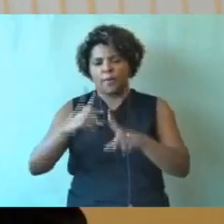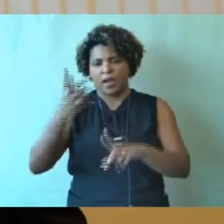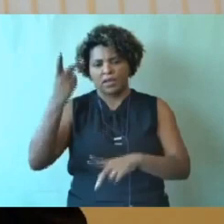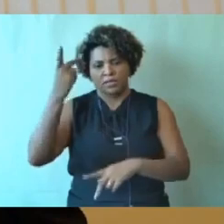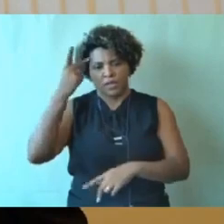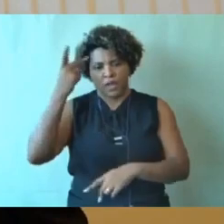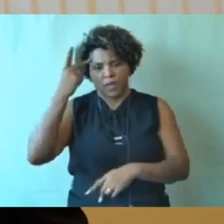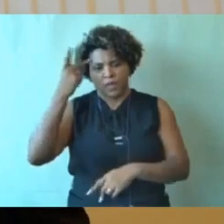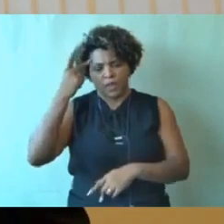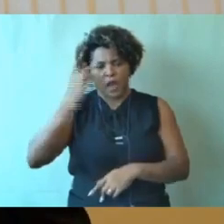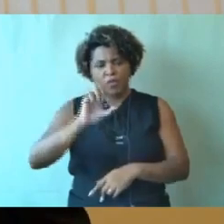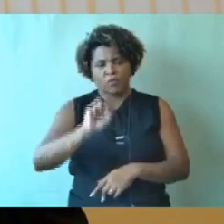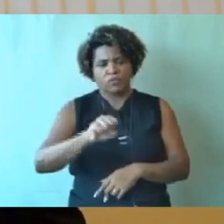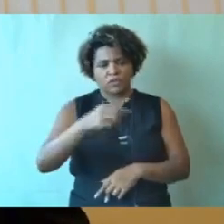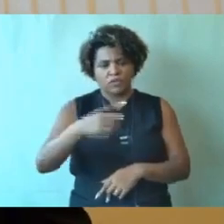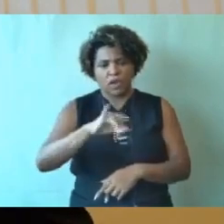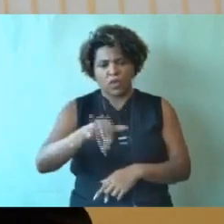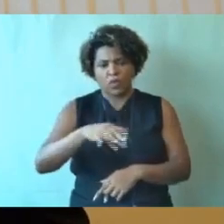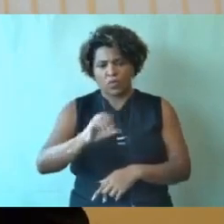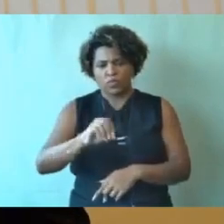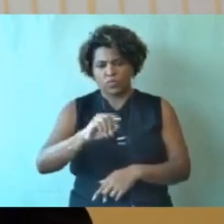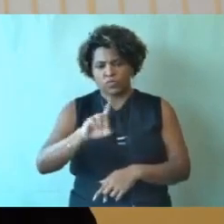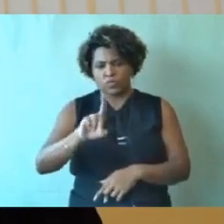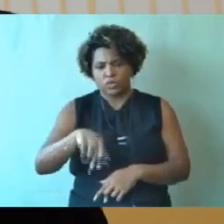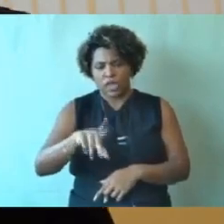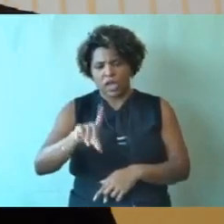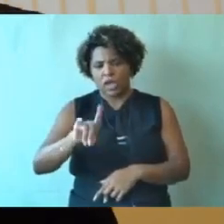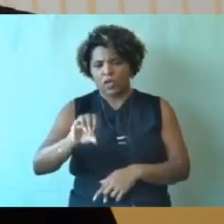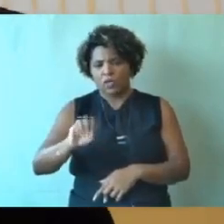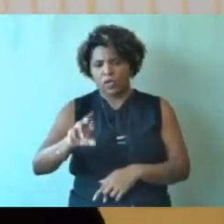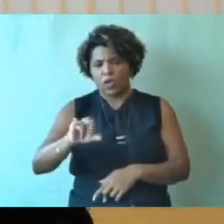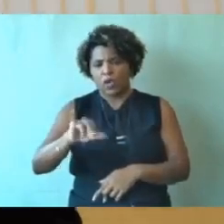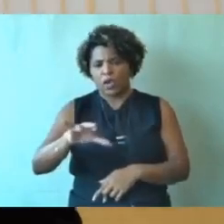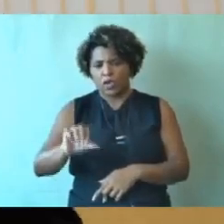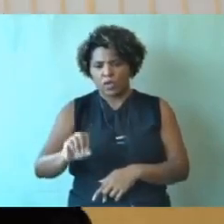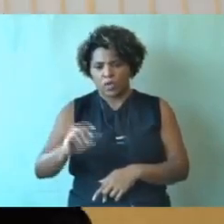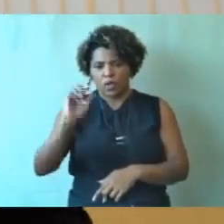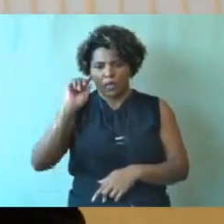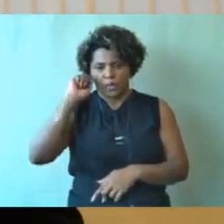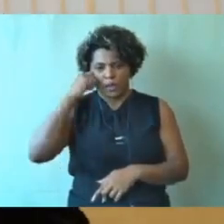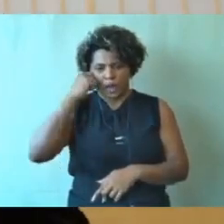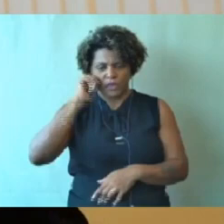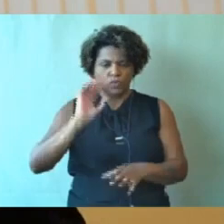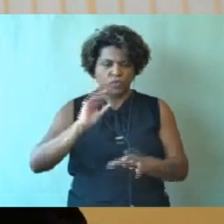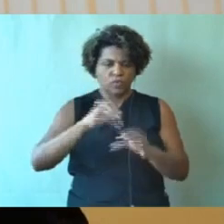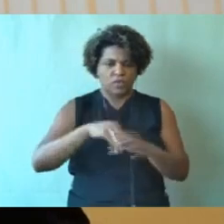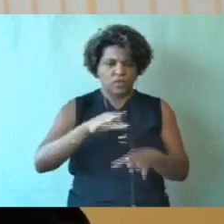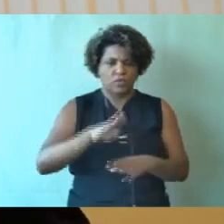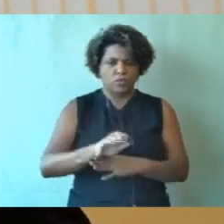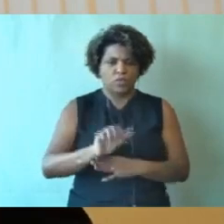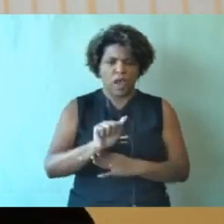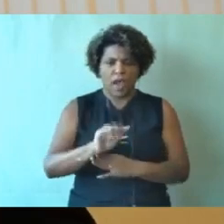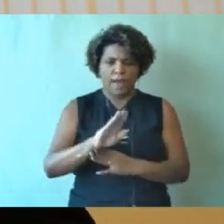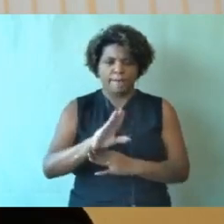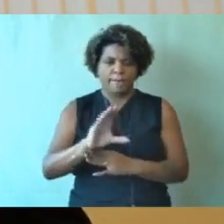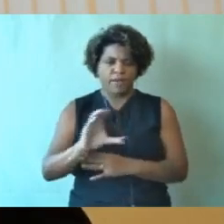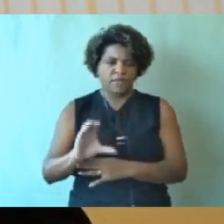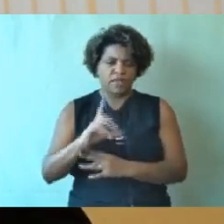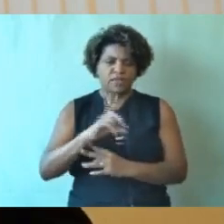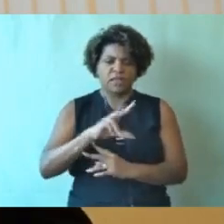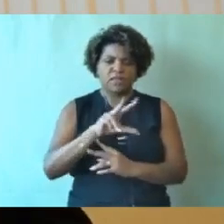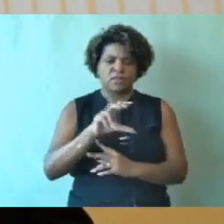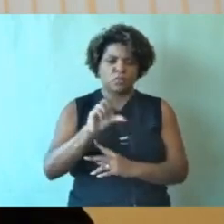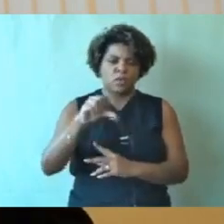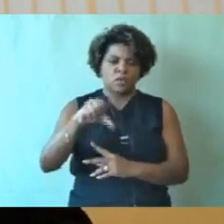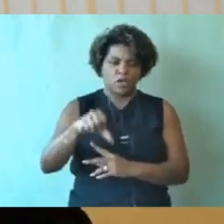São José do Preto, não é. Lá dentro da região metropolitana, se fala no ABC, tá certo? Ela também tem 159 ônibus, para cada